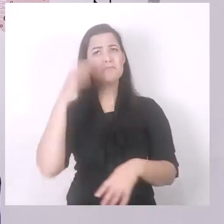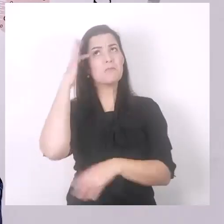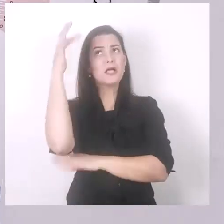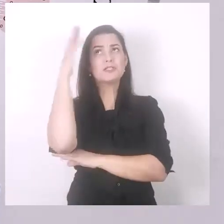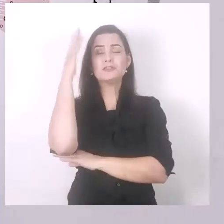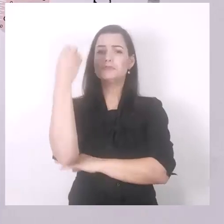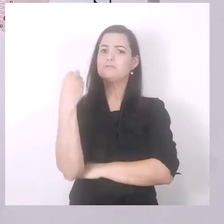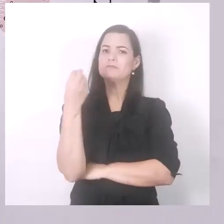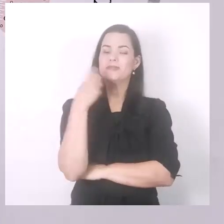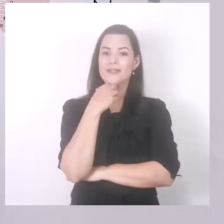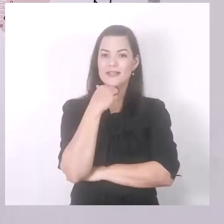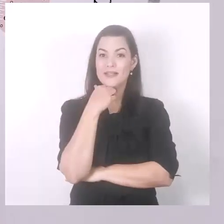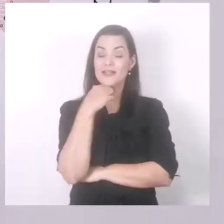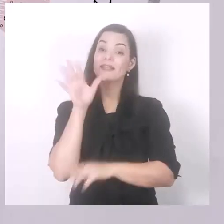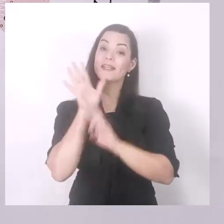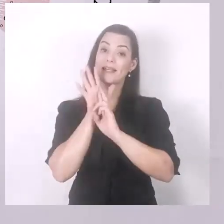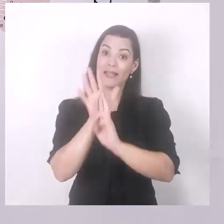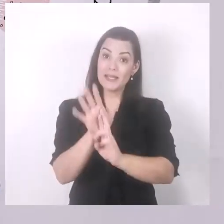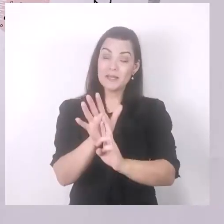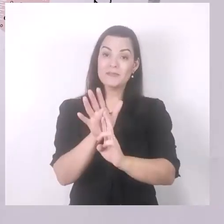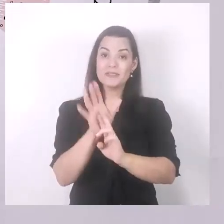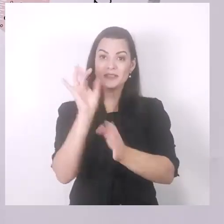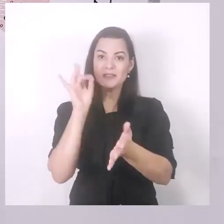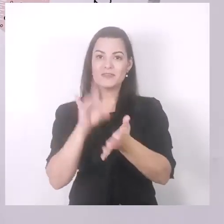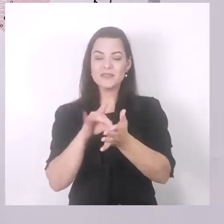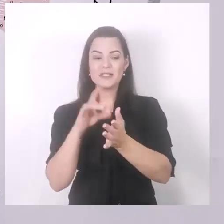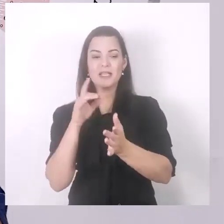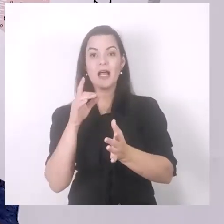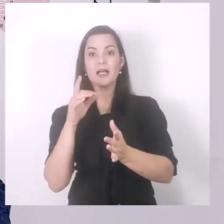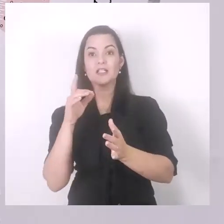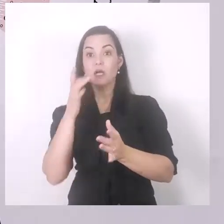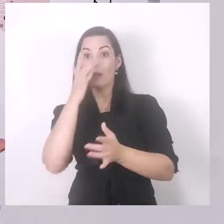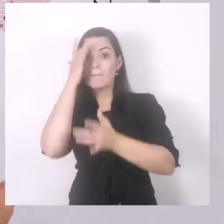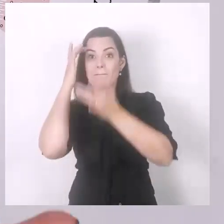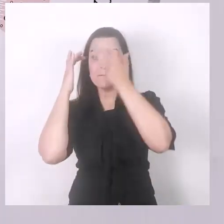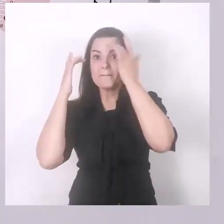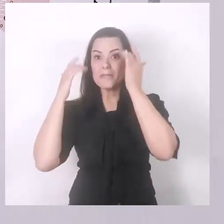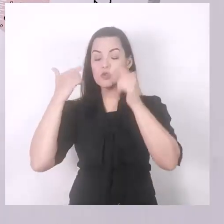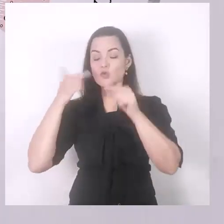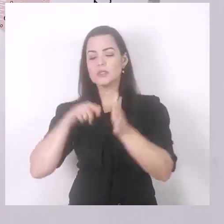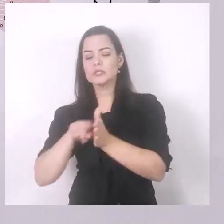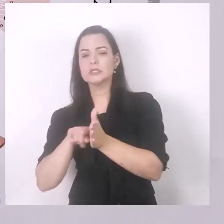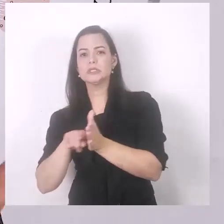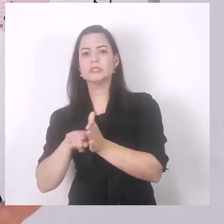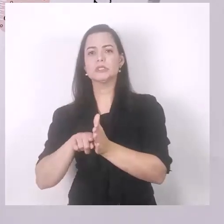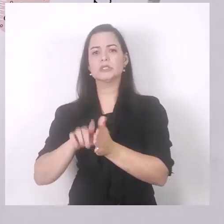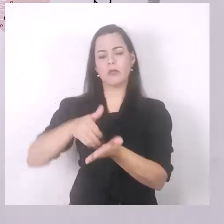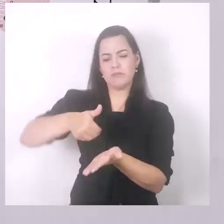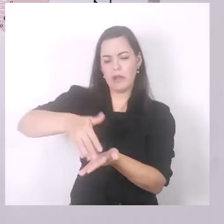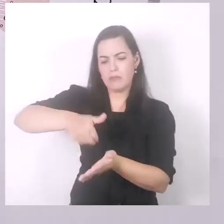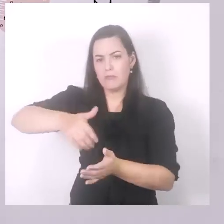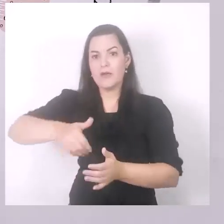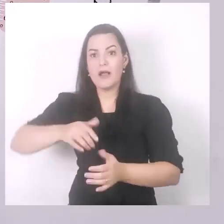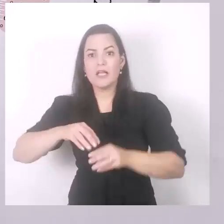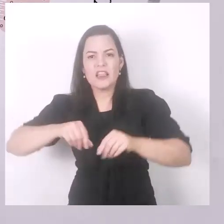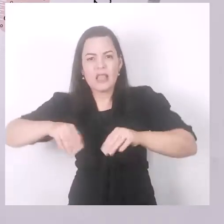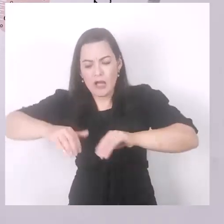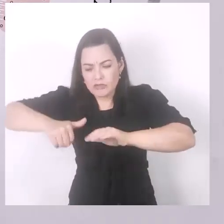Essa representação foi encontrada por arqueólogos. Eles estavam fazendo escavações, investigando